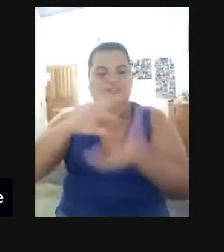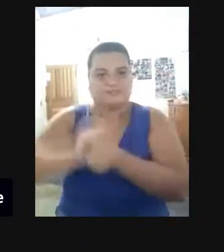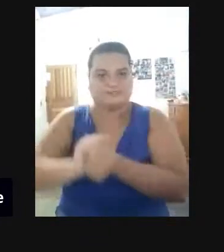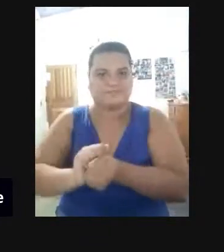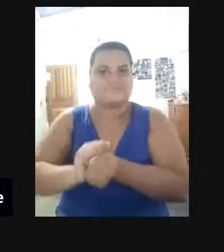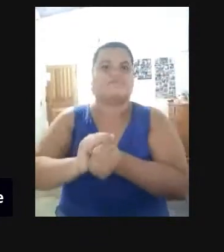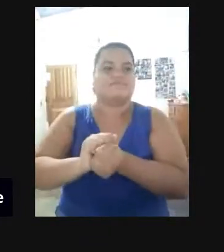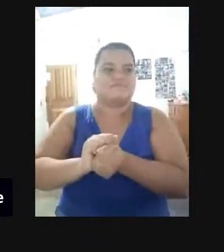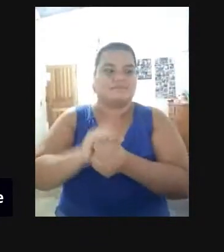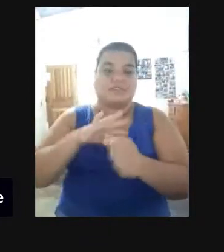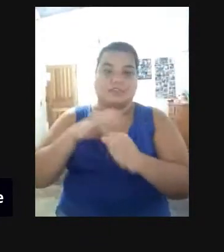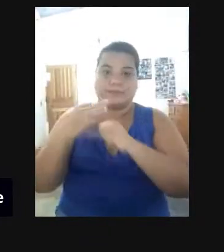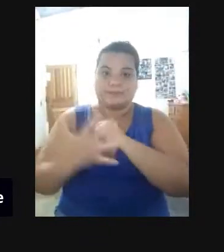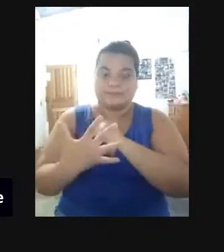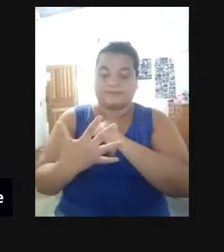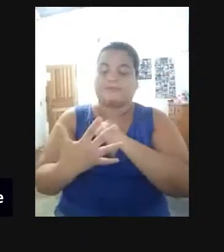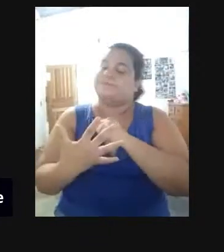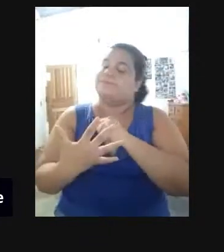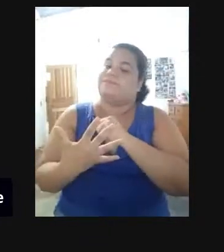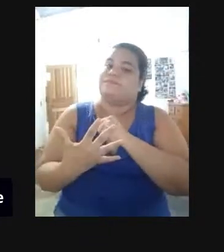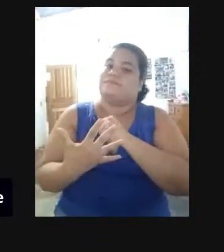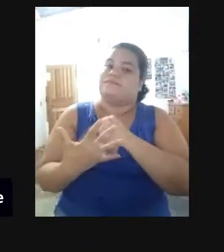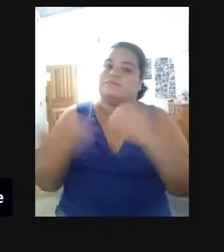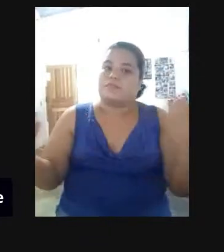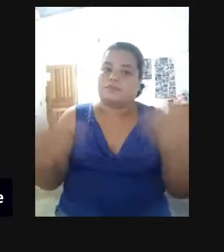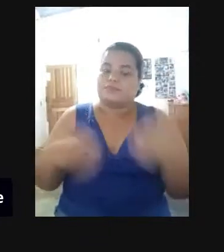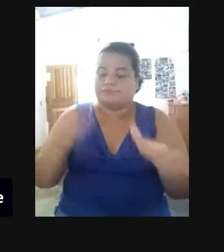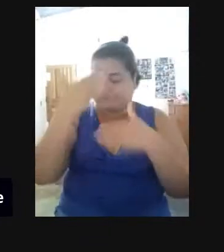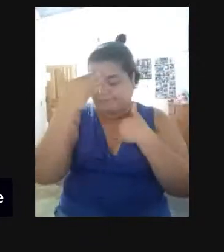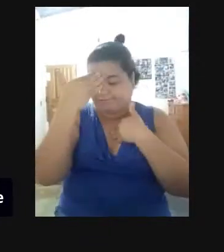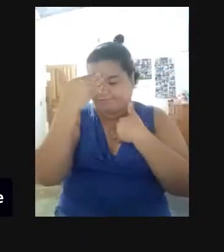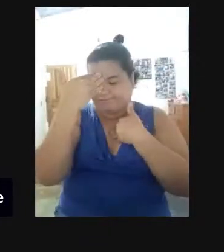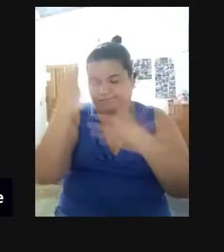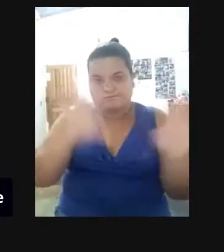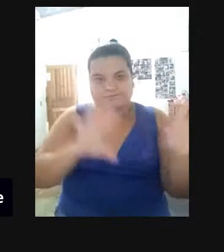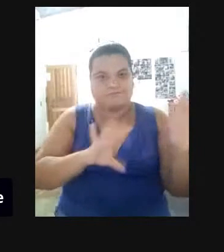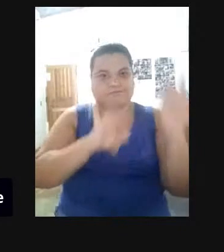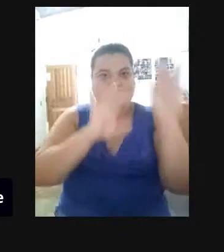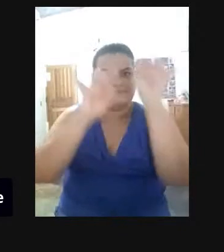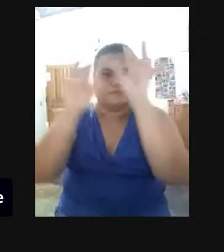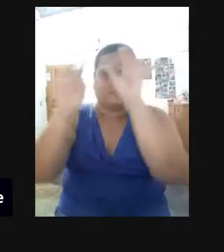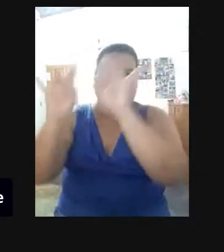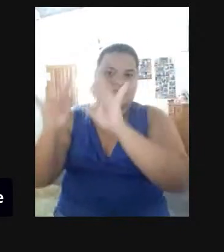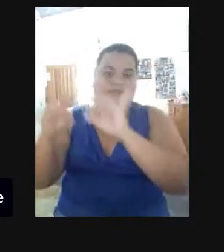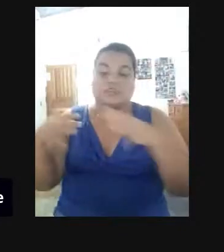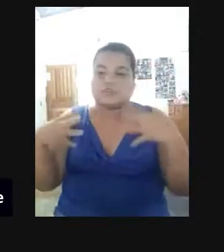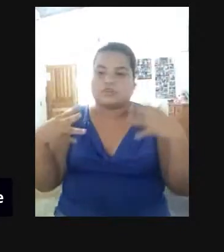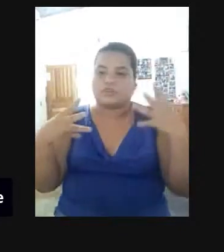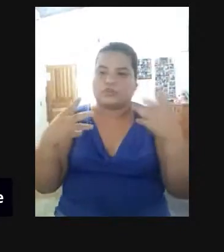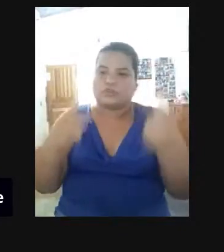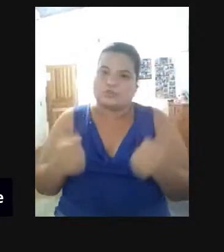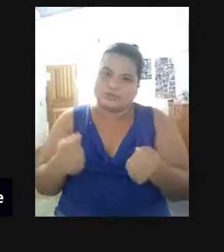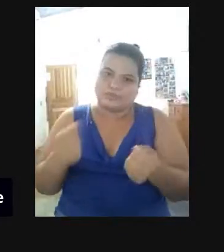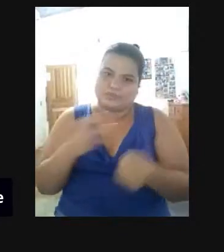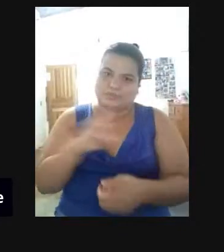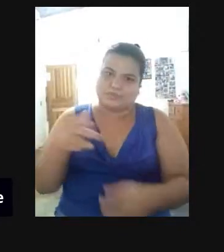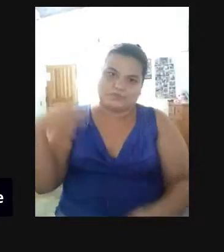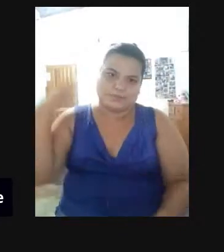nos colocou. E eu deixo aqui o meu agradecimento especial também a todos os palestrantes. Nós tivemos uma